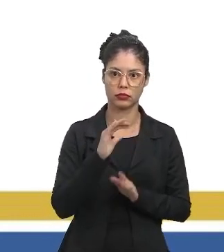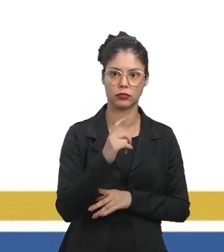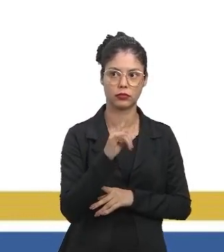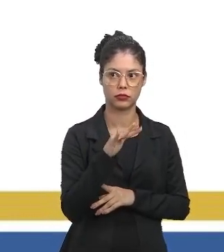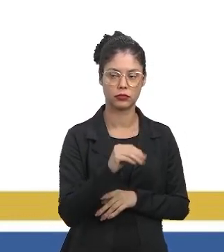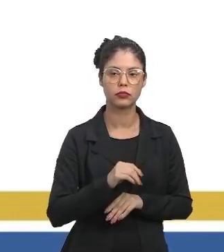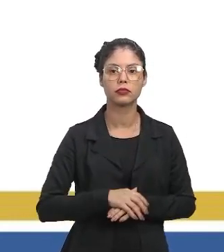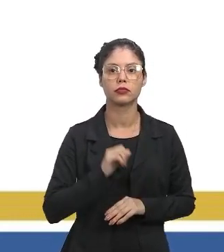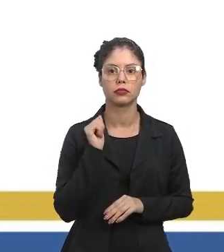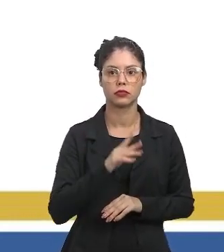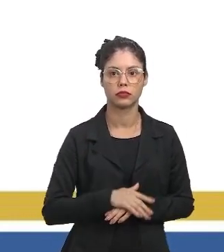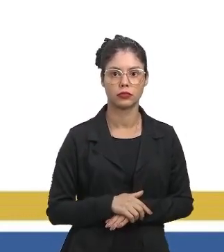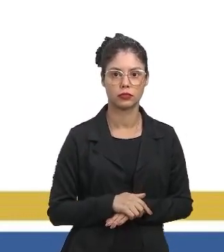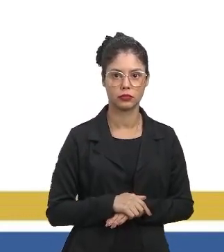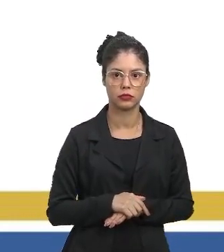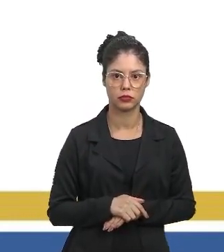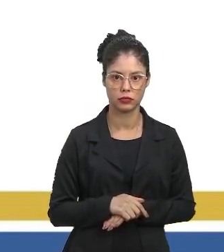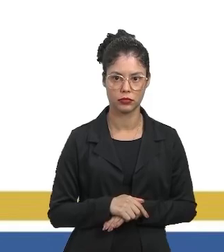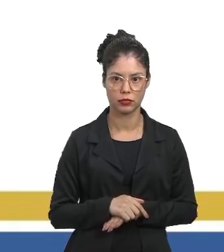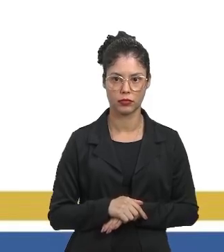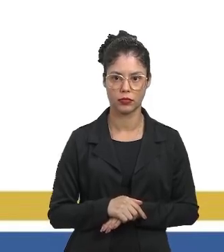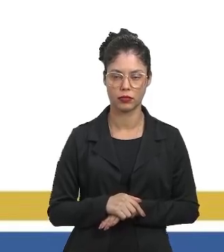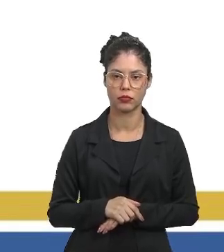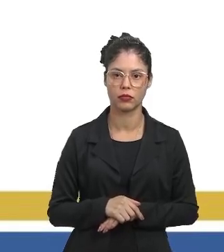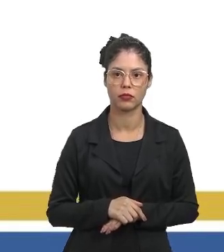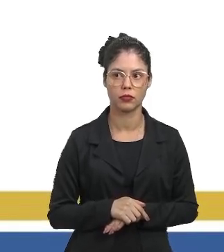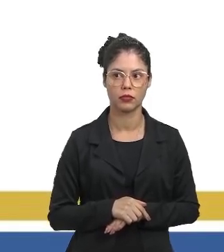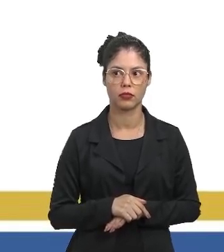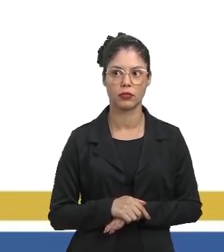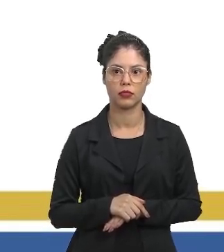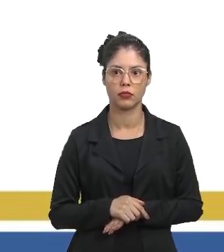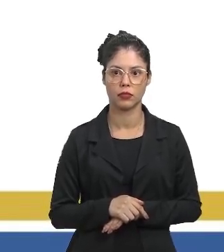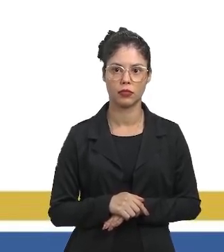polissacarídeos. Ok? Então, vamos adiante.